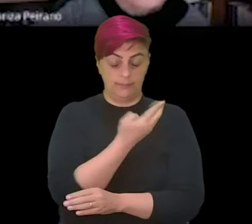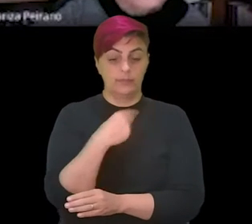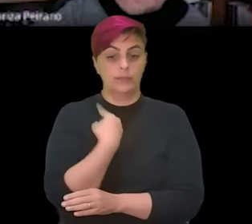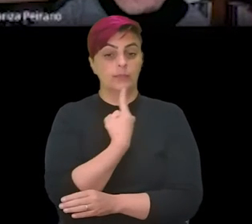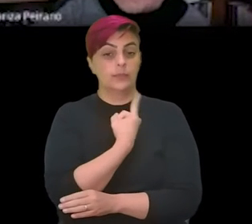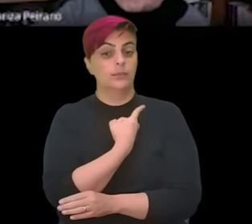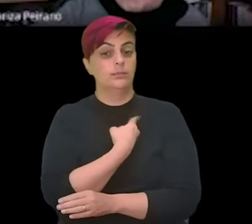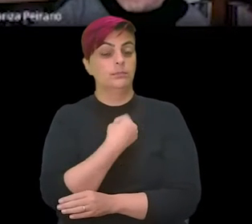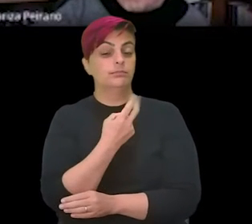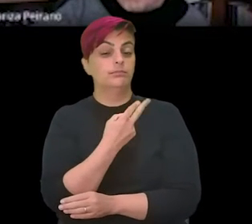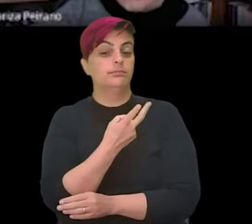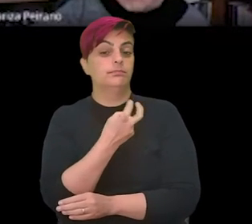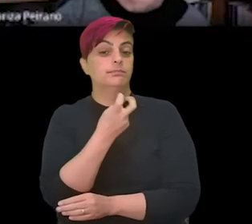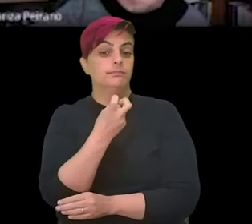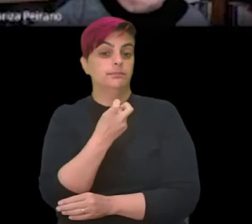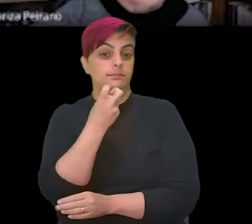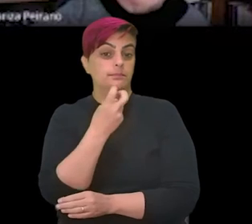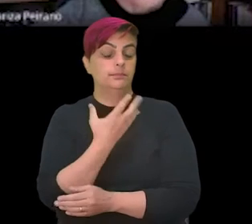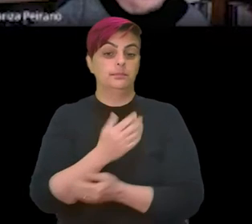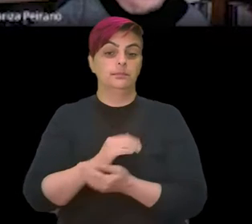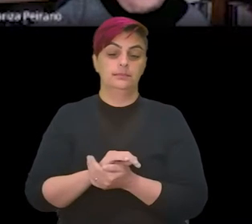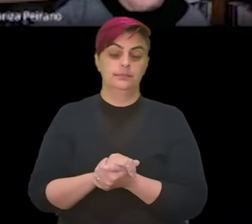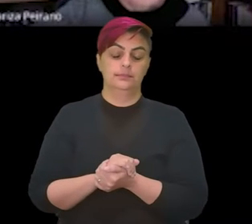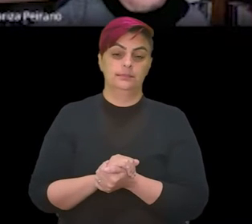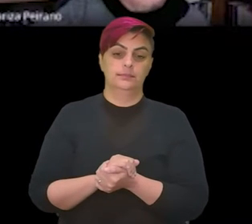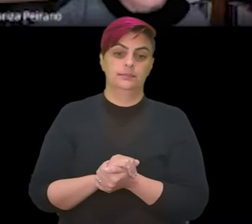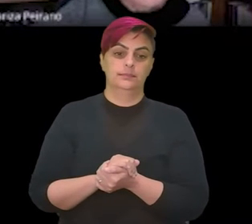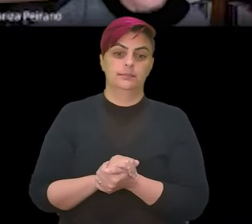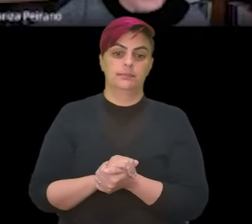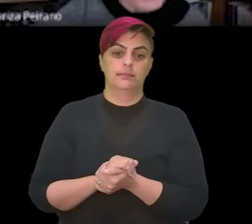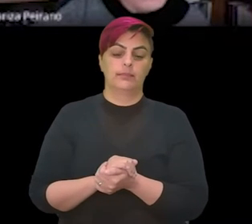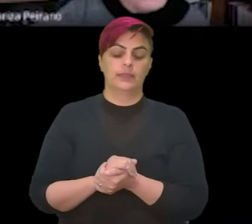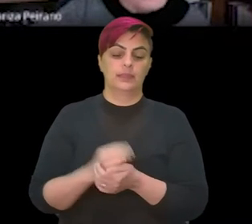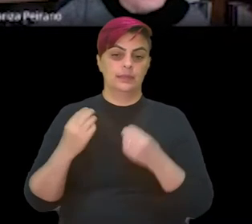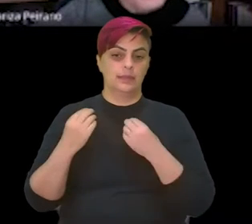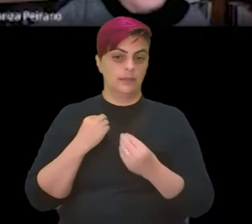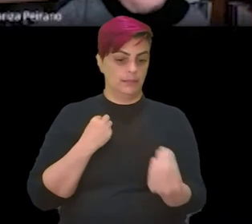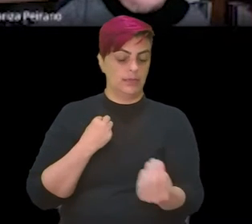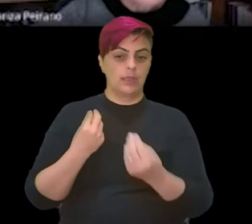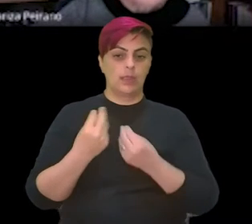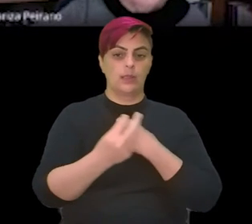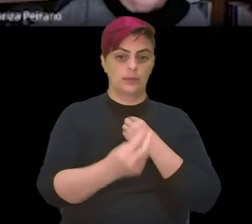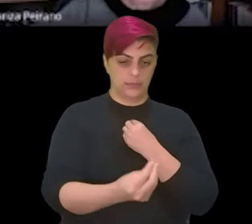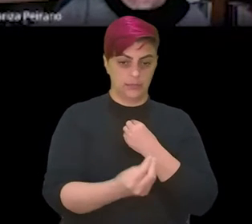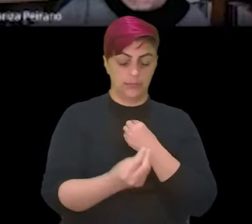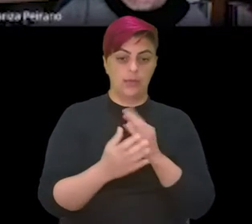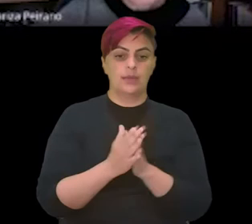ver é como as expedições kula e as trocas mobilizavam